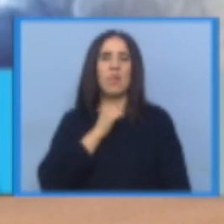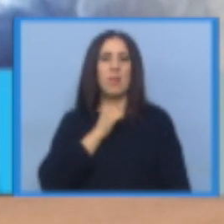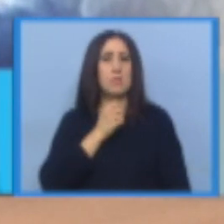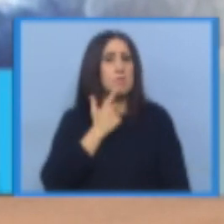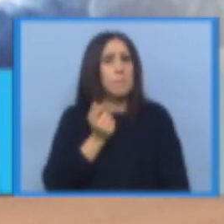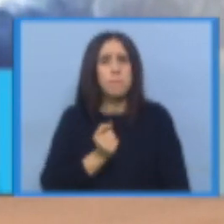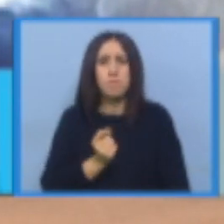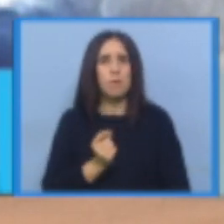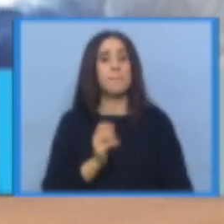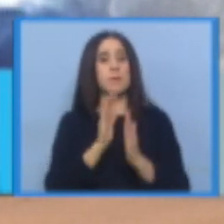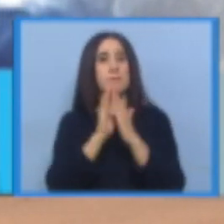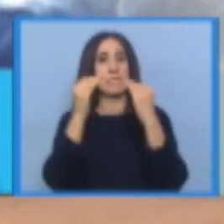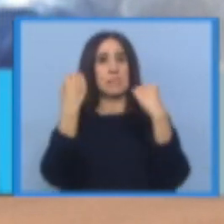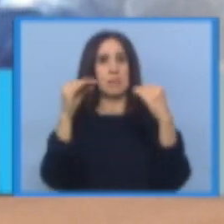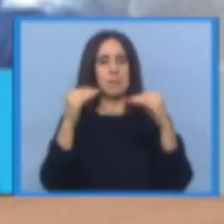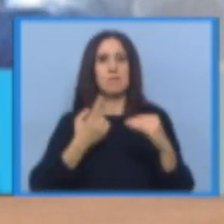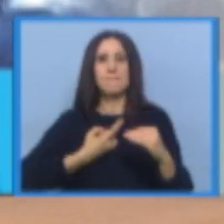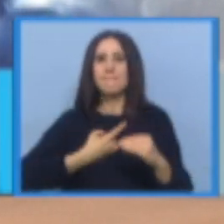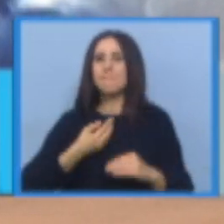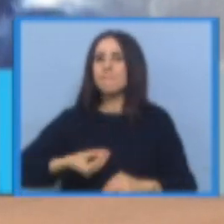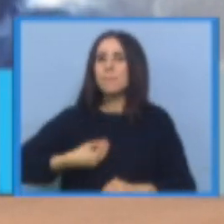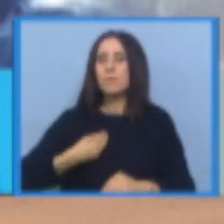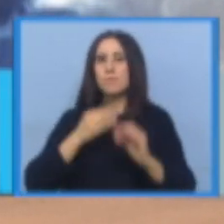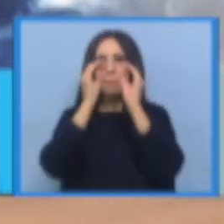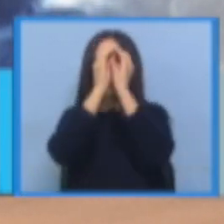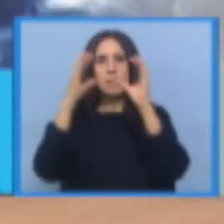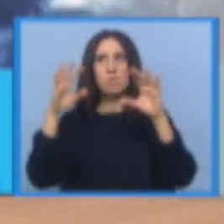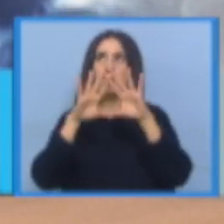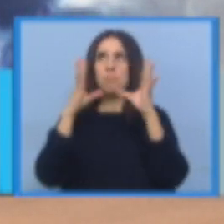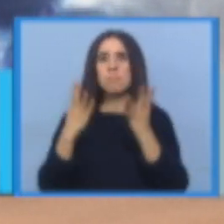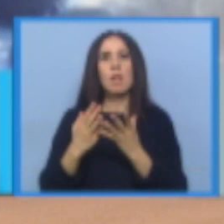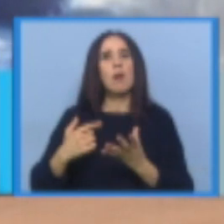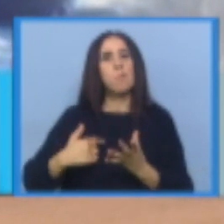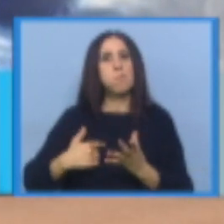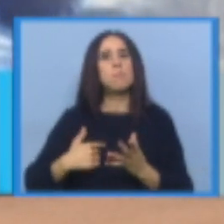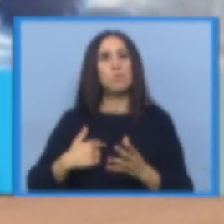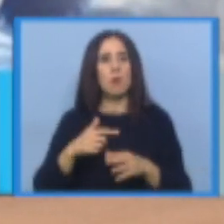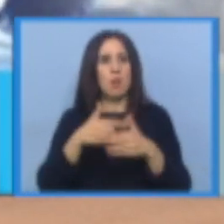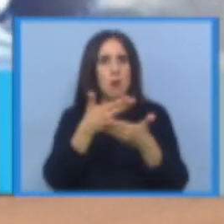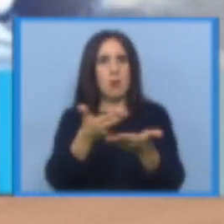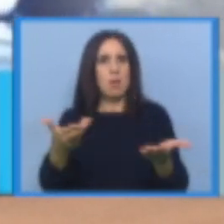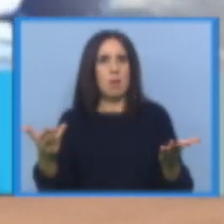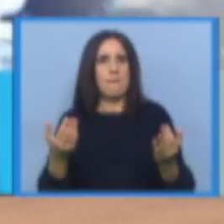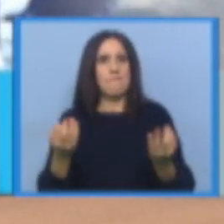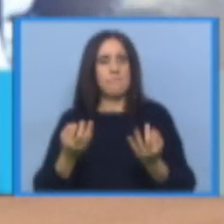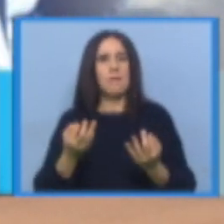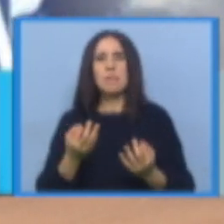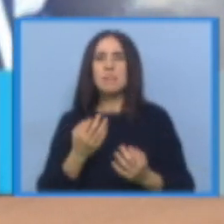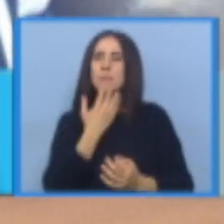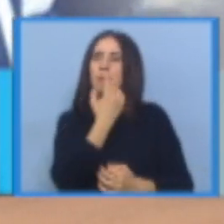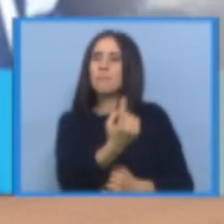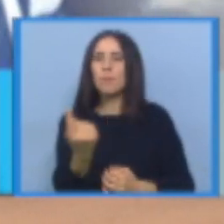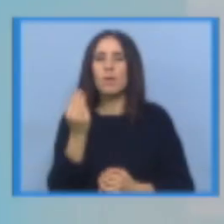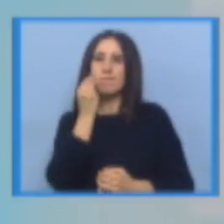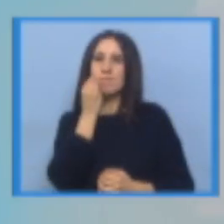na catequese temos que ter essa preocupação de compreender o que é global, porque é hoje onde as coisas também se passam, e daquilo que é muito individual de